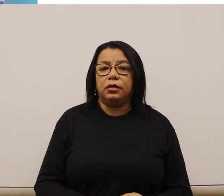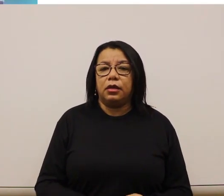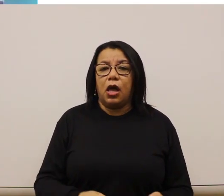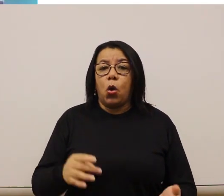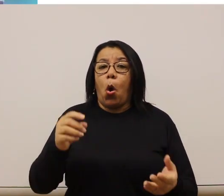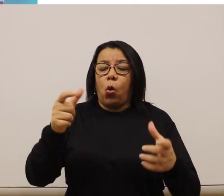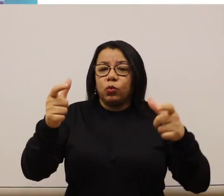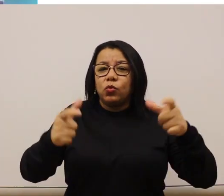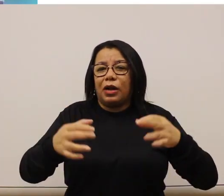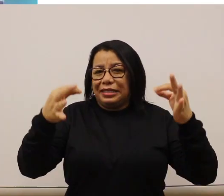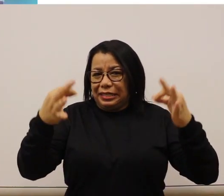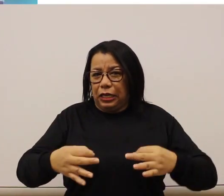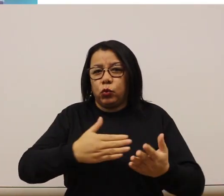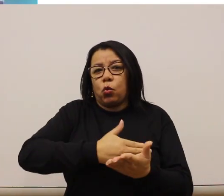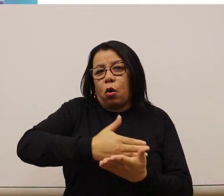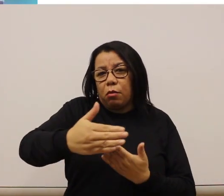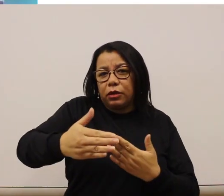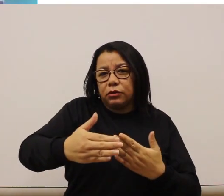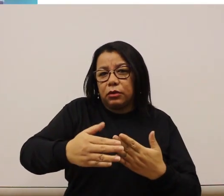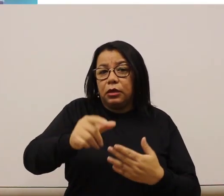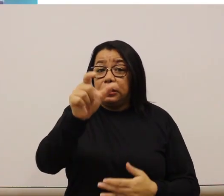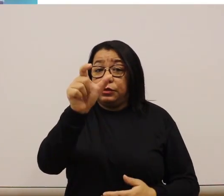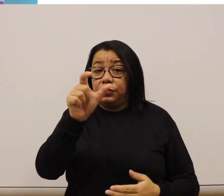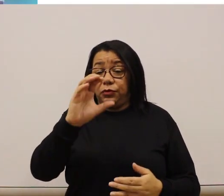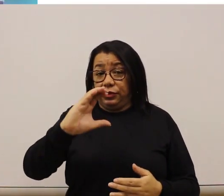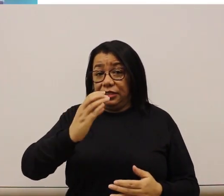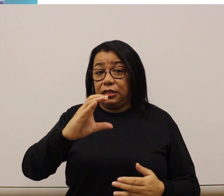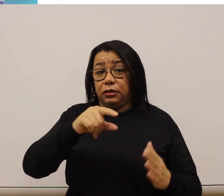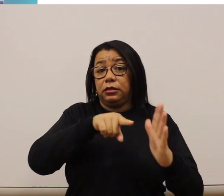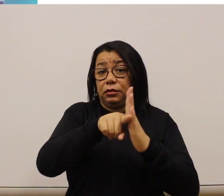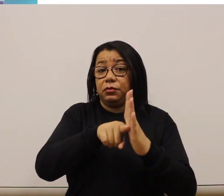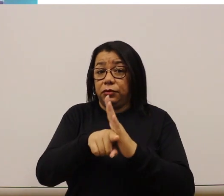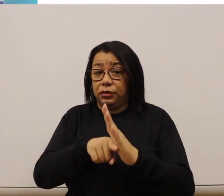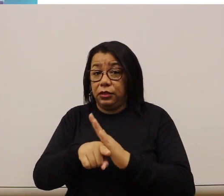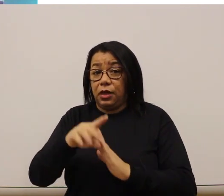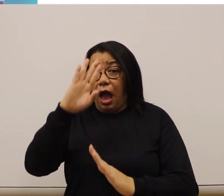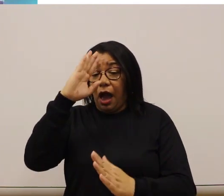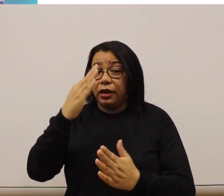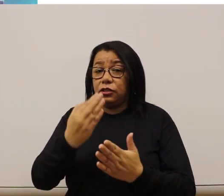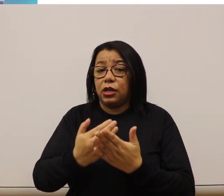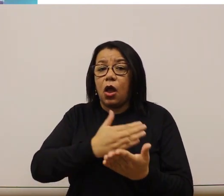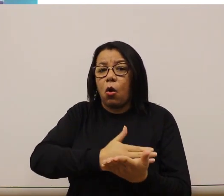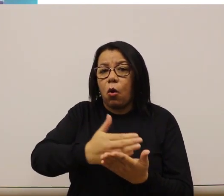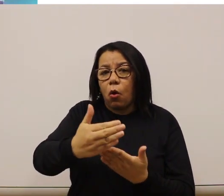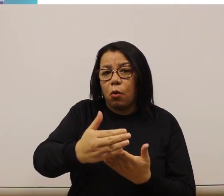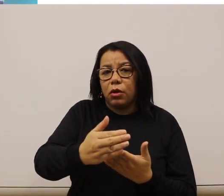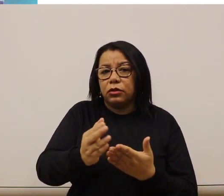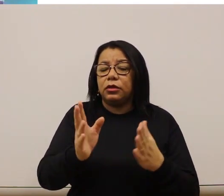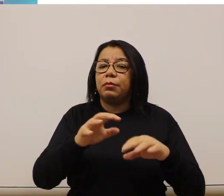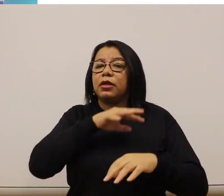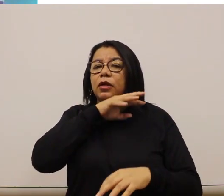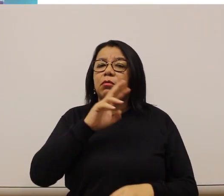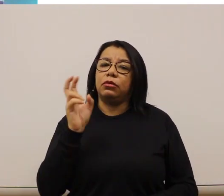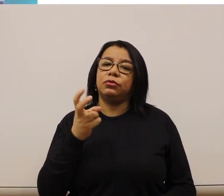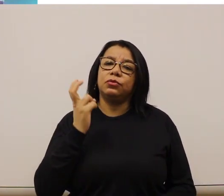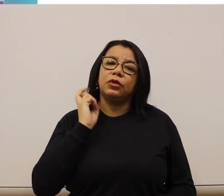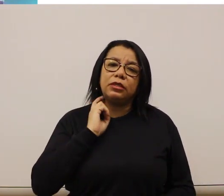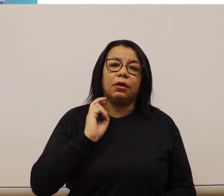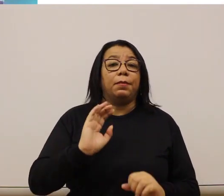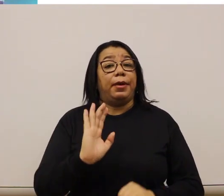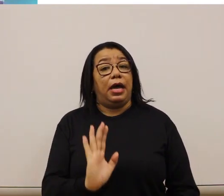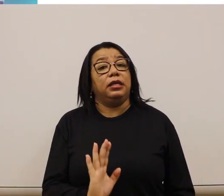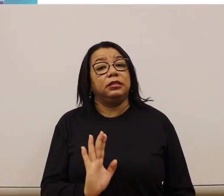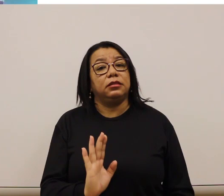de não ter uma origem definida, os pesquisadores acreditam que o novo coronavírus também tenha surgido através de